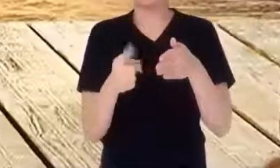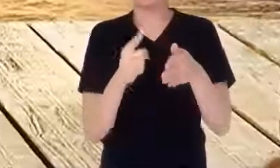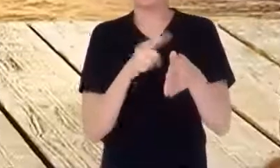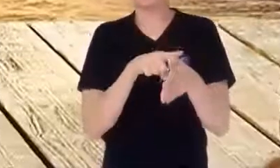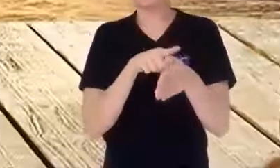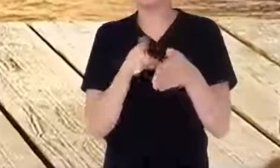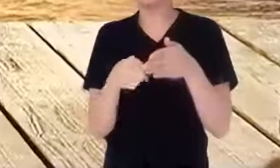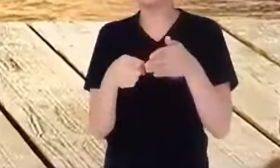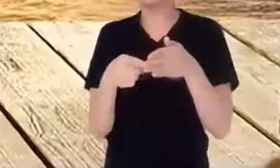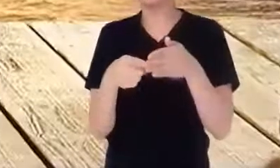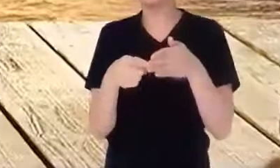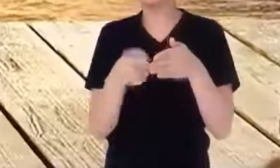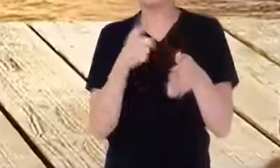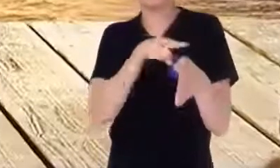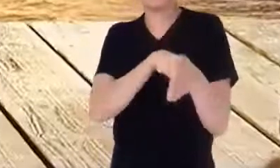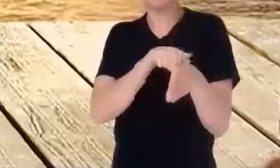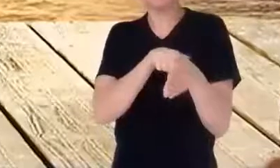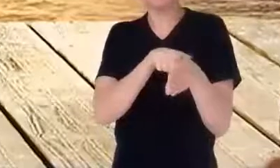Popa.